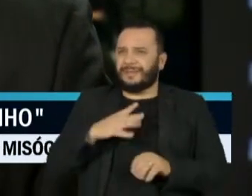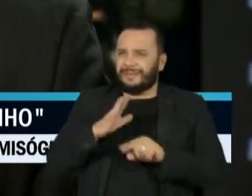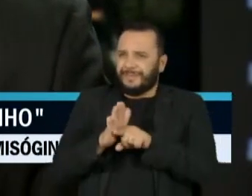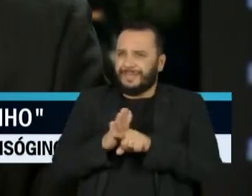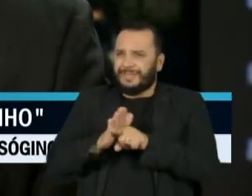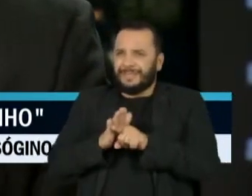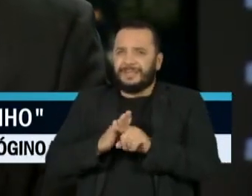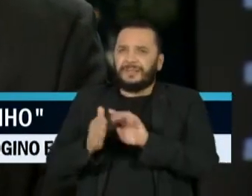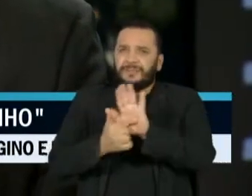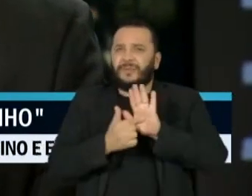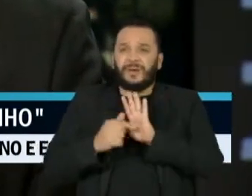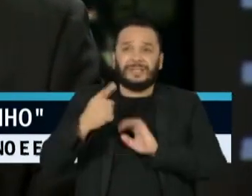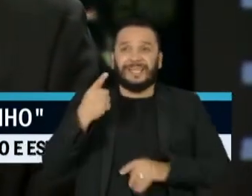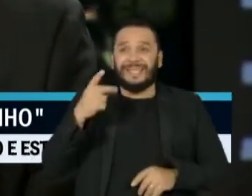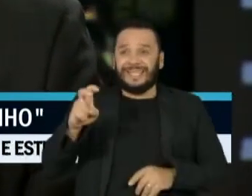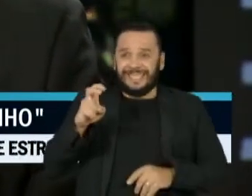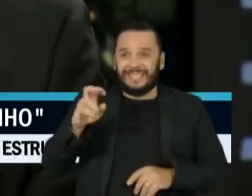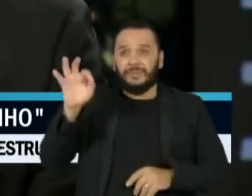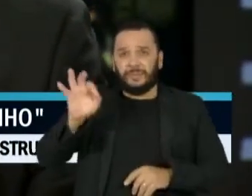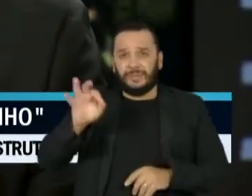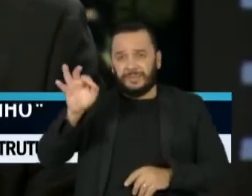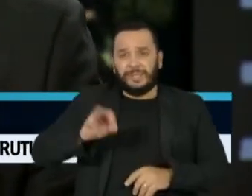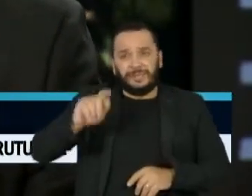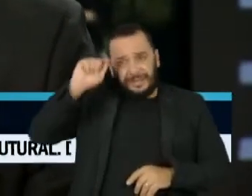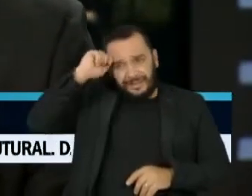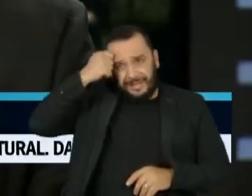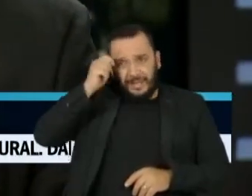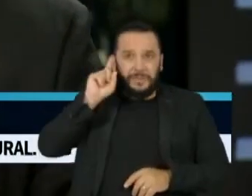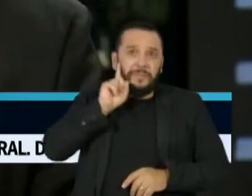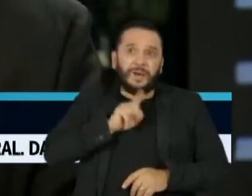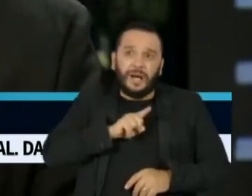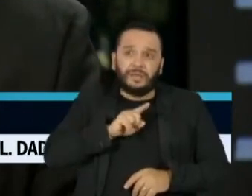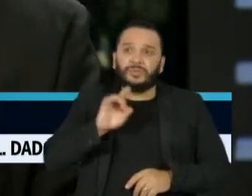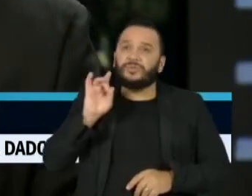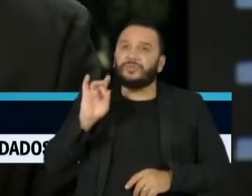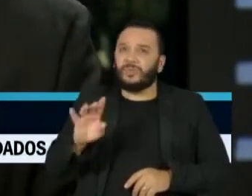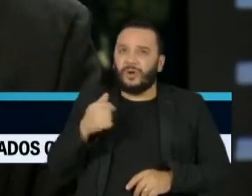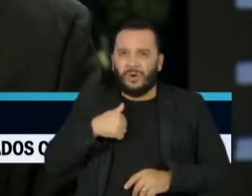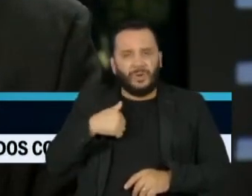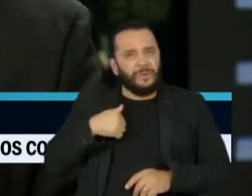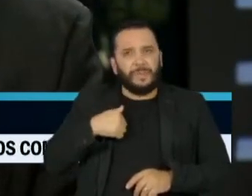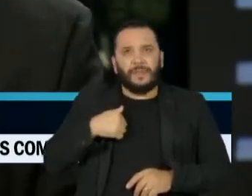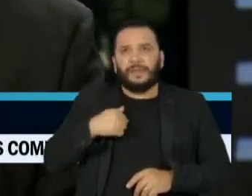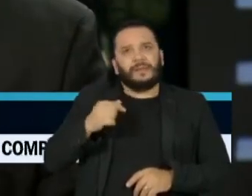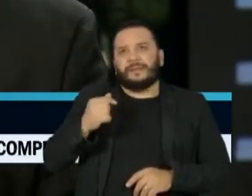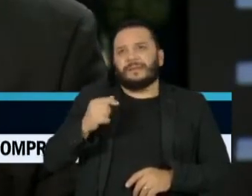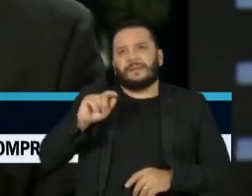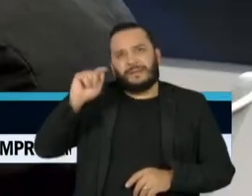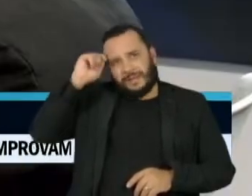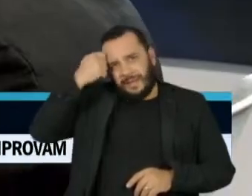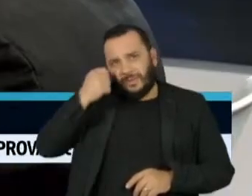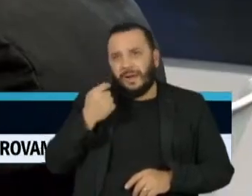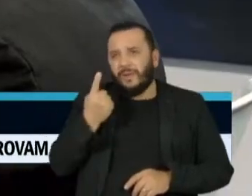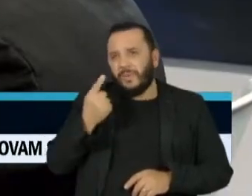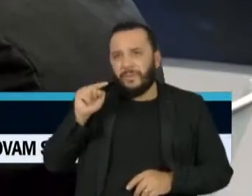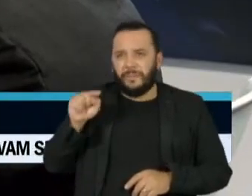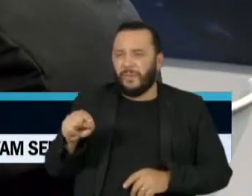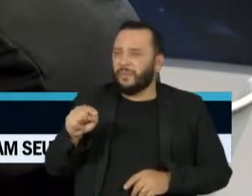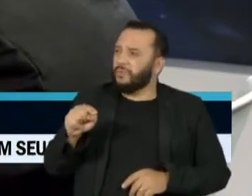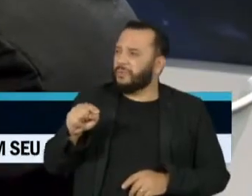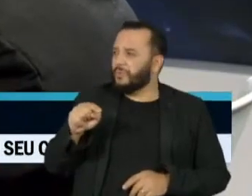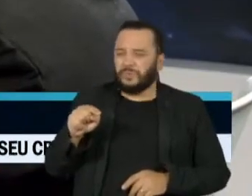tem 15% de negros e pardos, só 15%, mas de negros é muito menos ainda, é 1 ponto alguma coisa%,